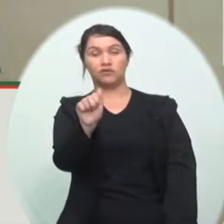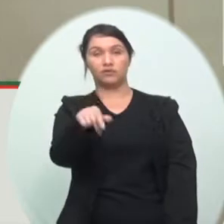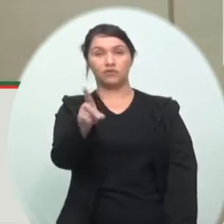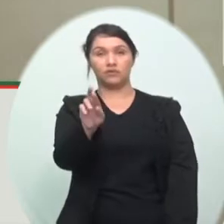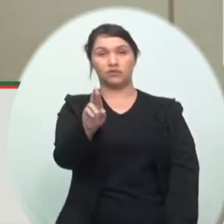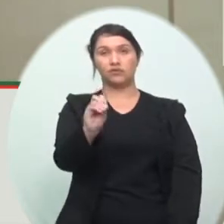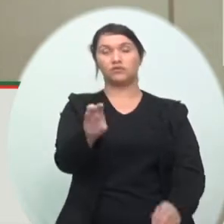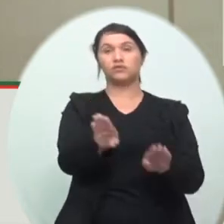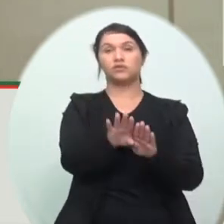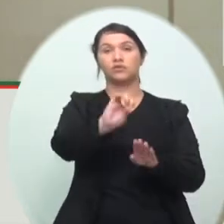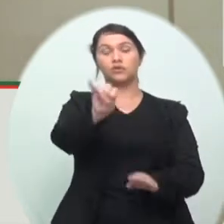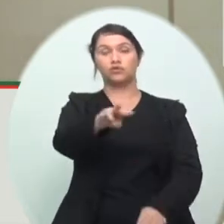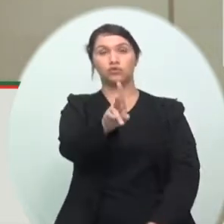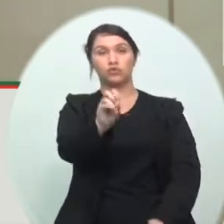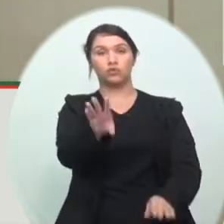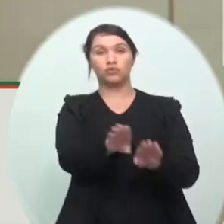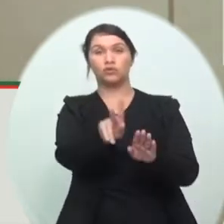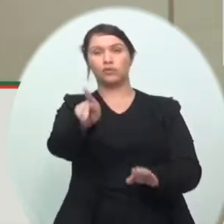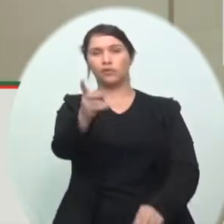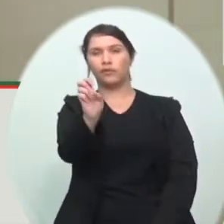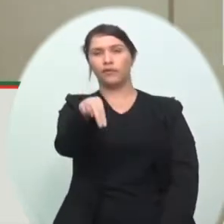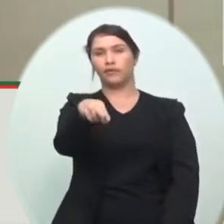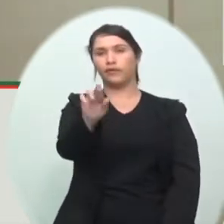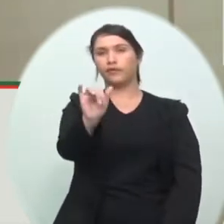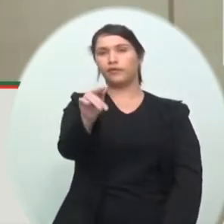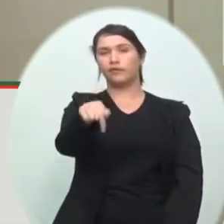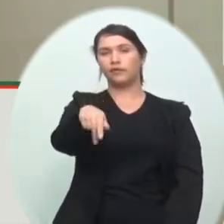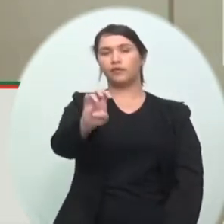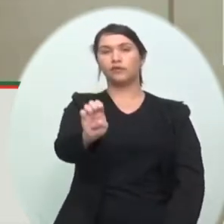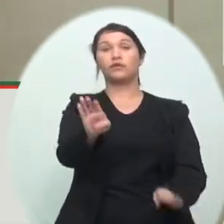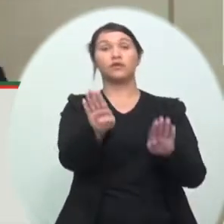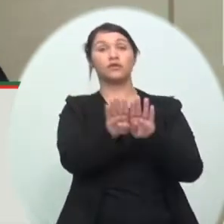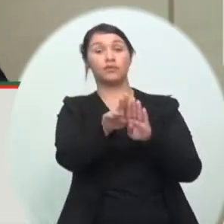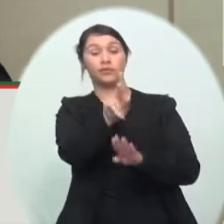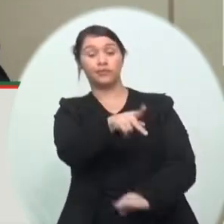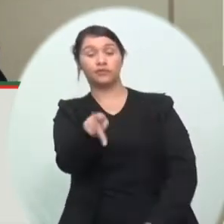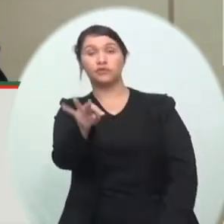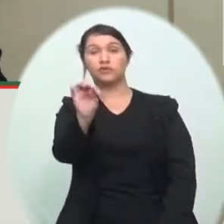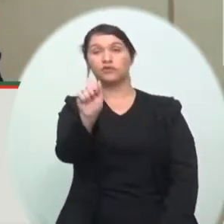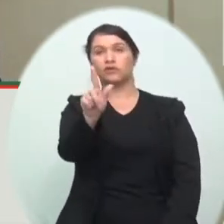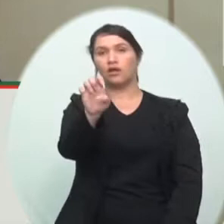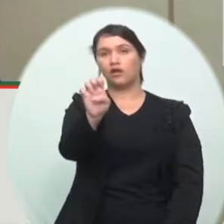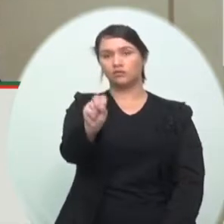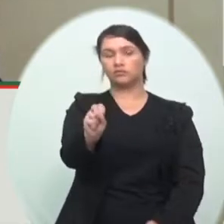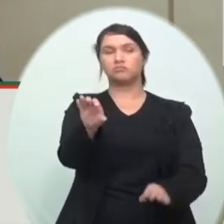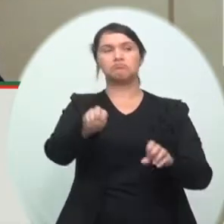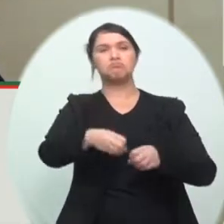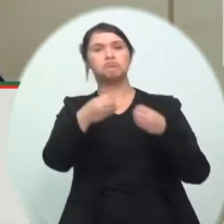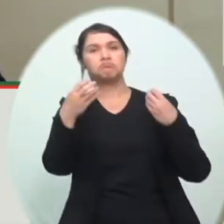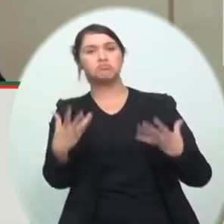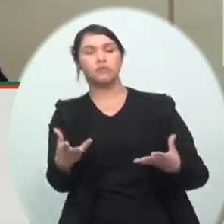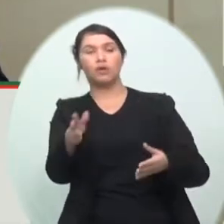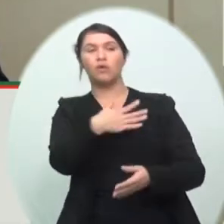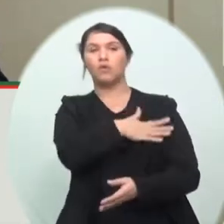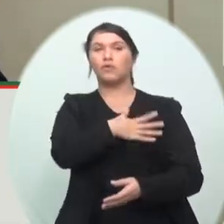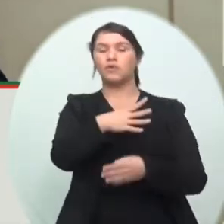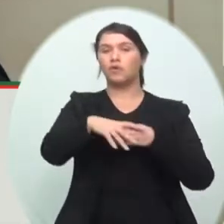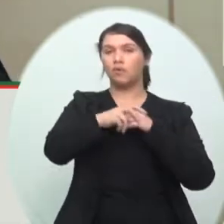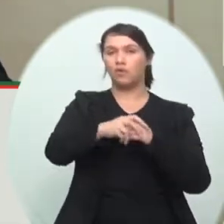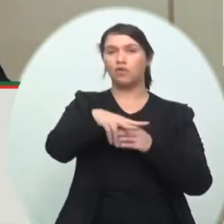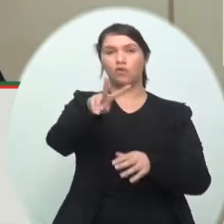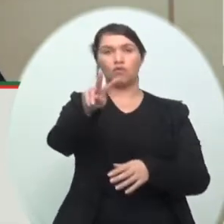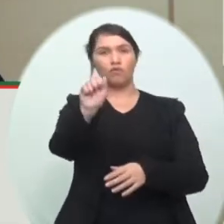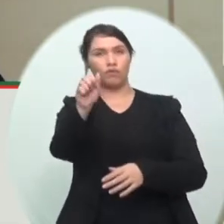para você, Júlio, também, o Henrique, o professor Tales, enfim. Cumprimentar o Valmor e o